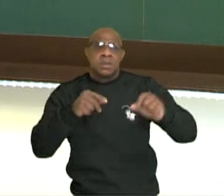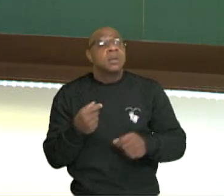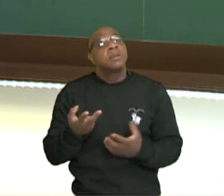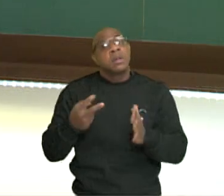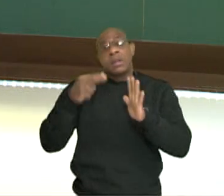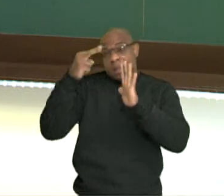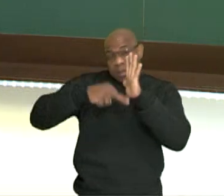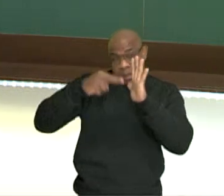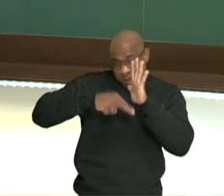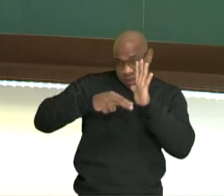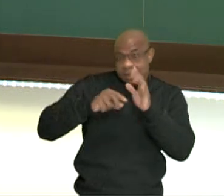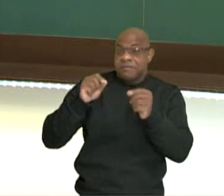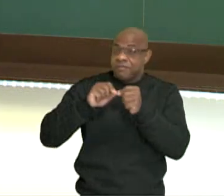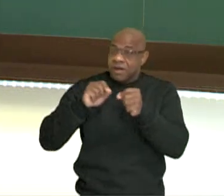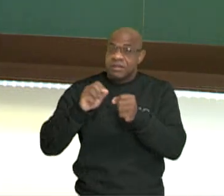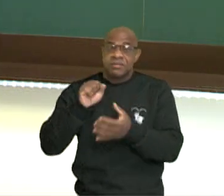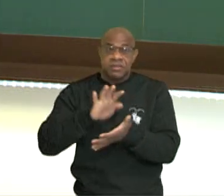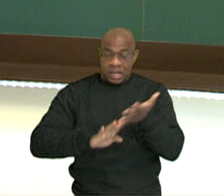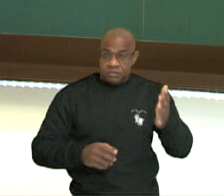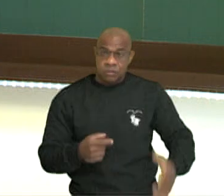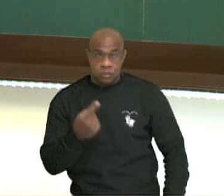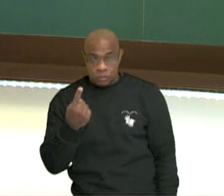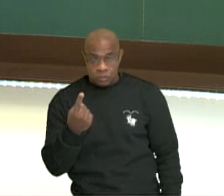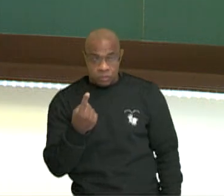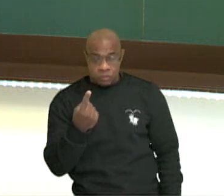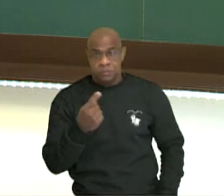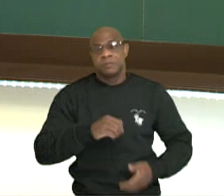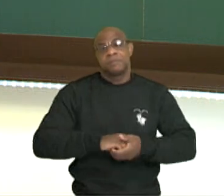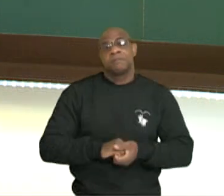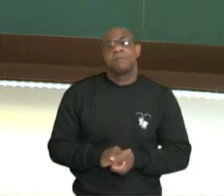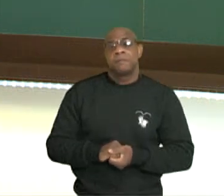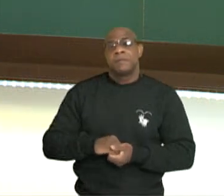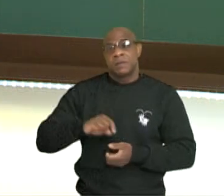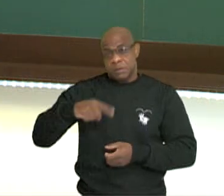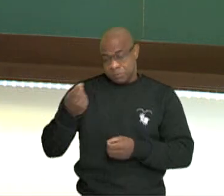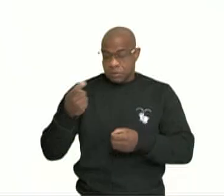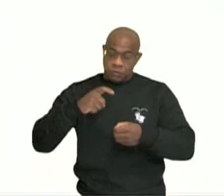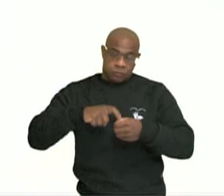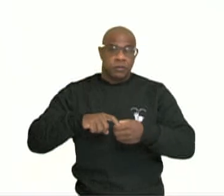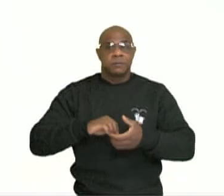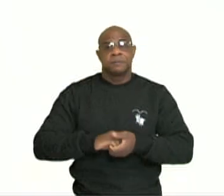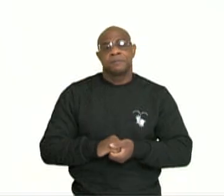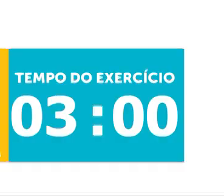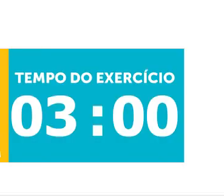a atividade 1. Enquanto você faz aí, eu te aguardo aqui.